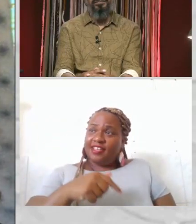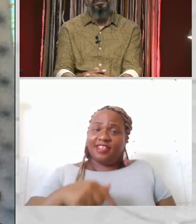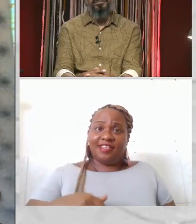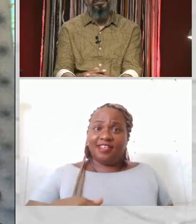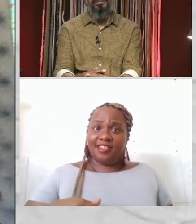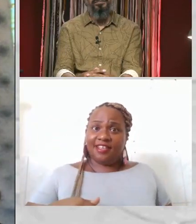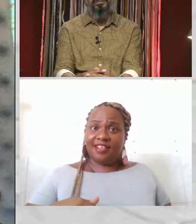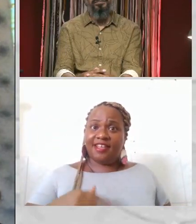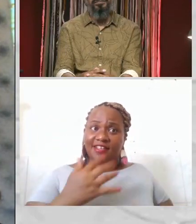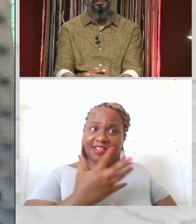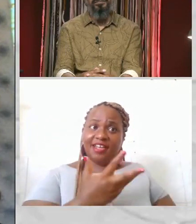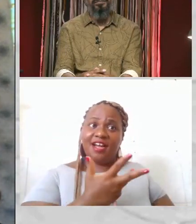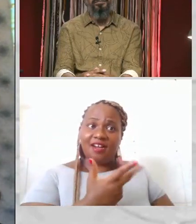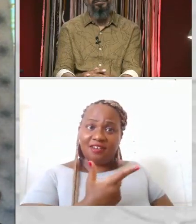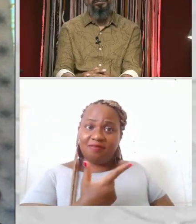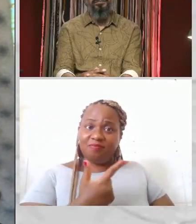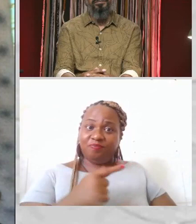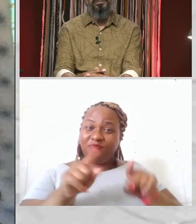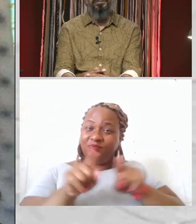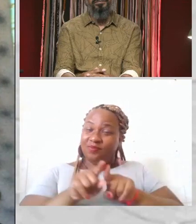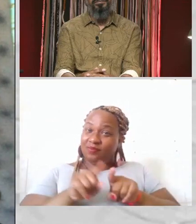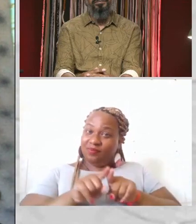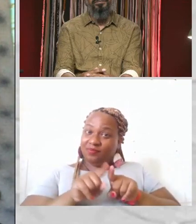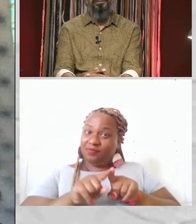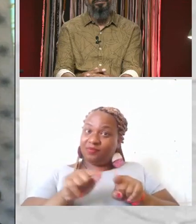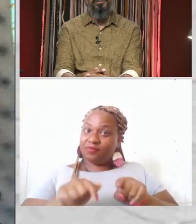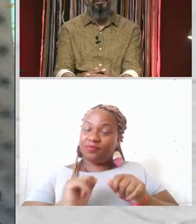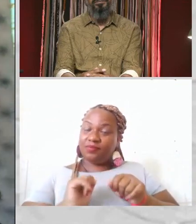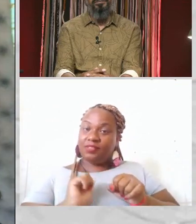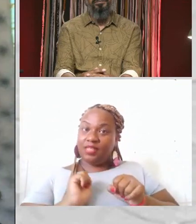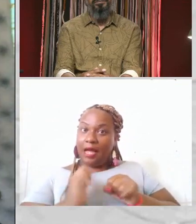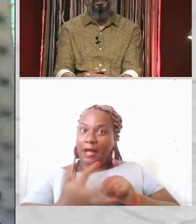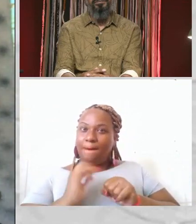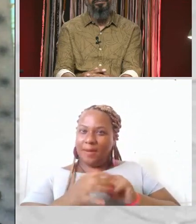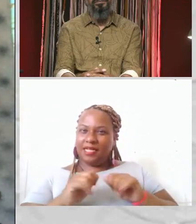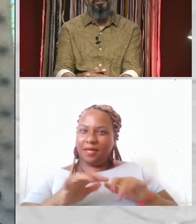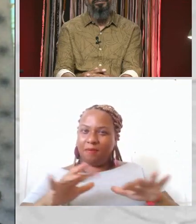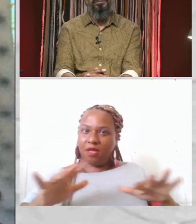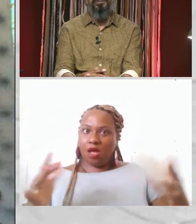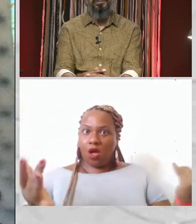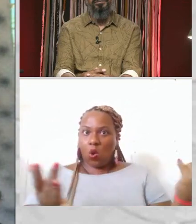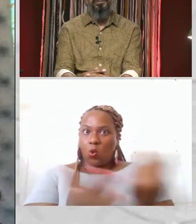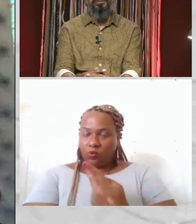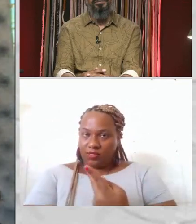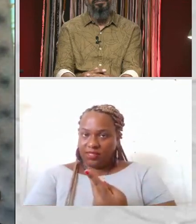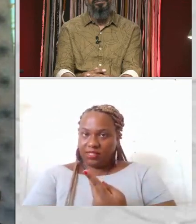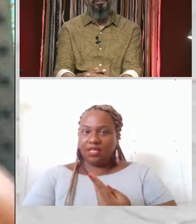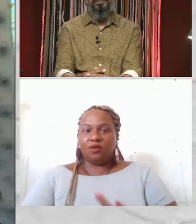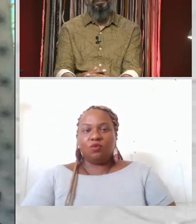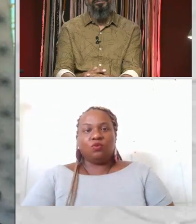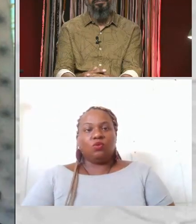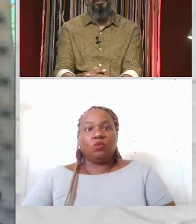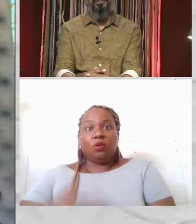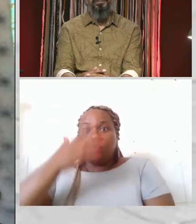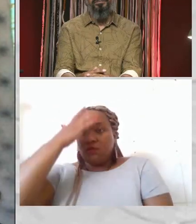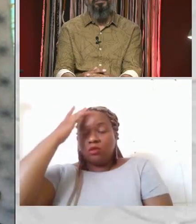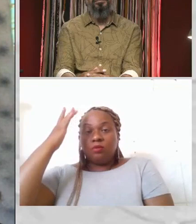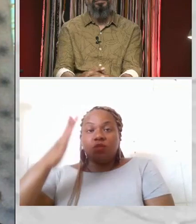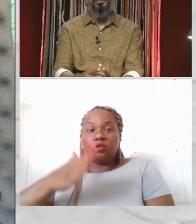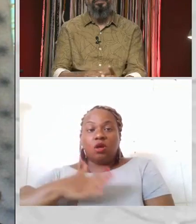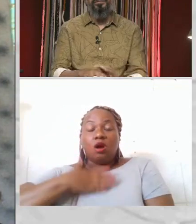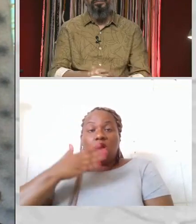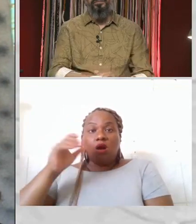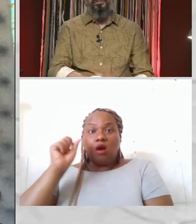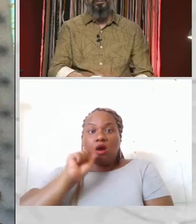Inclusive, essa coisa da pandemia, quando pintou, todo mundo se assustou, como disse minha